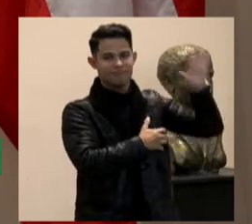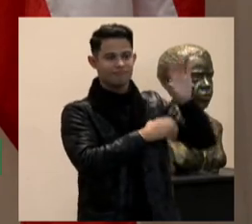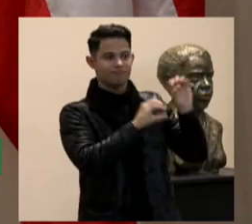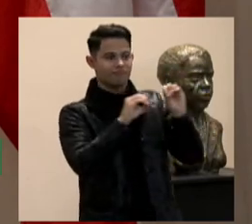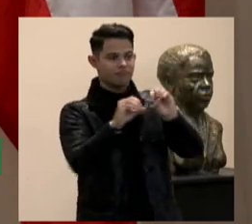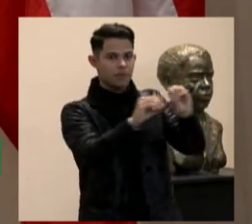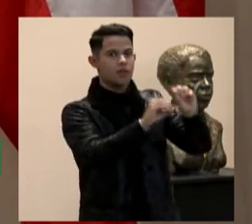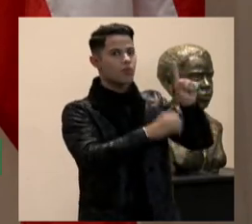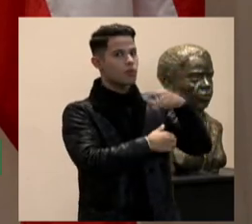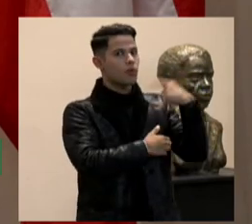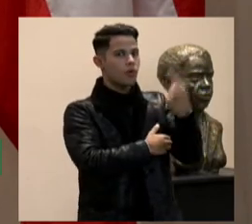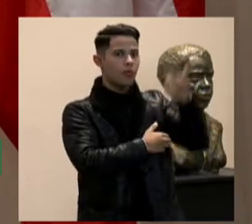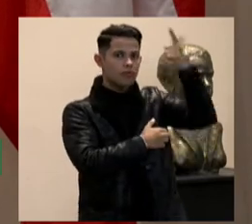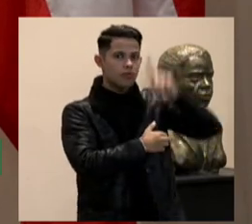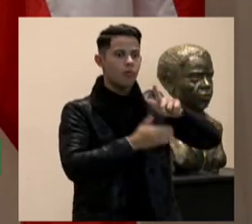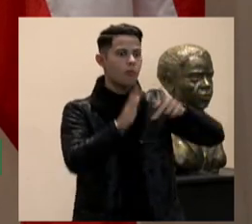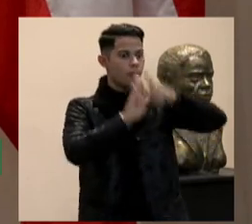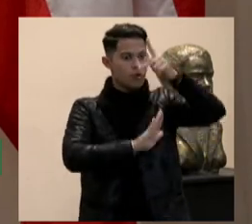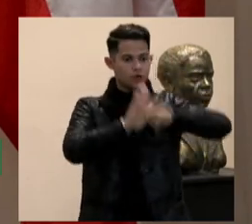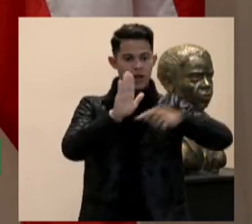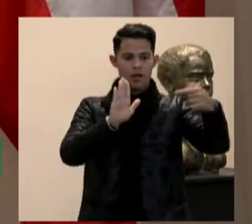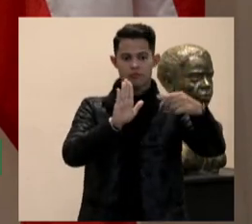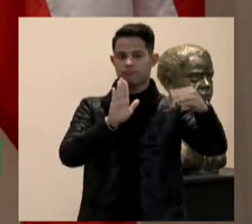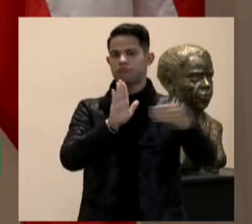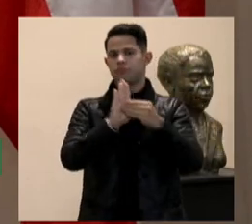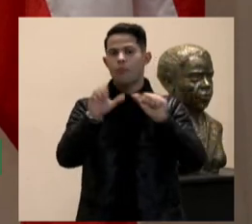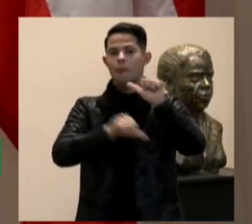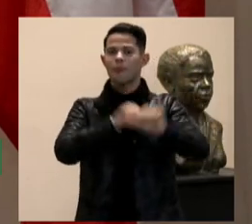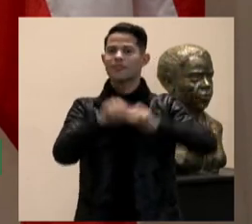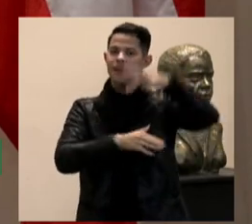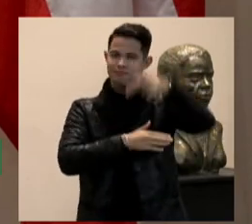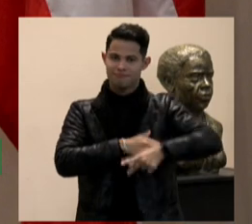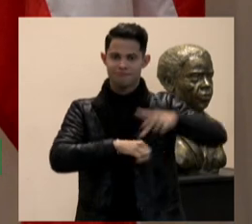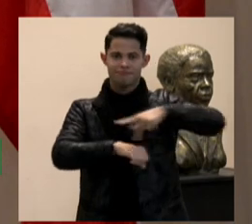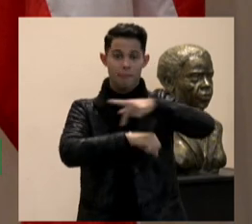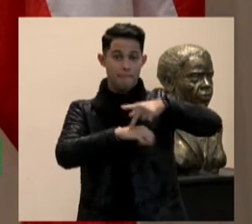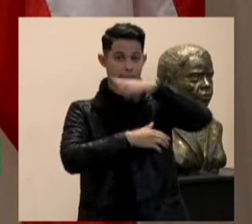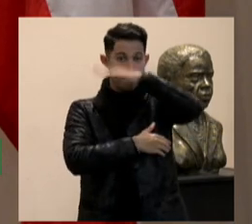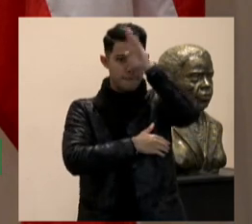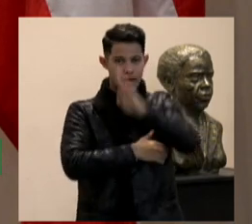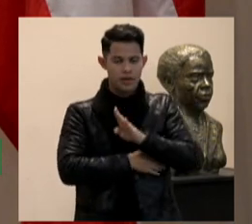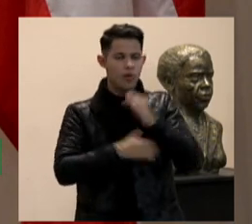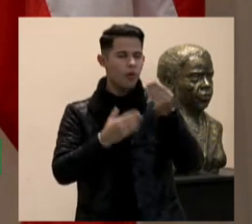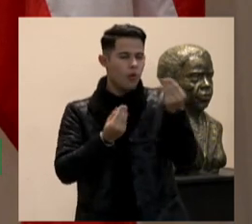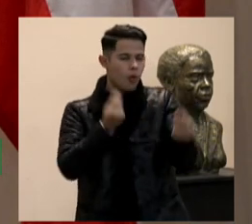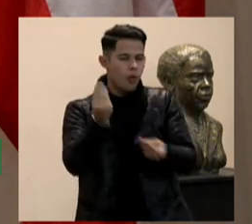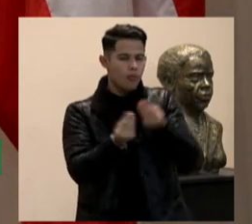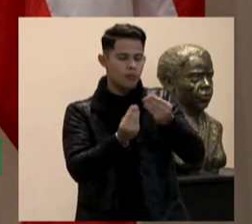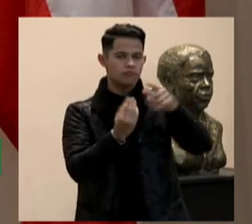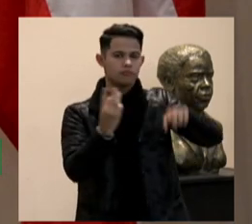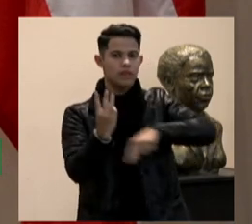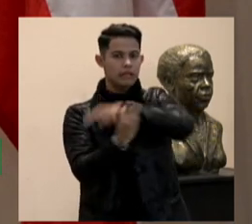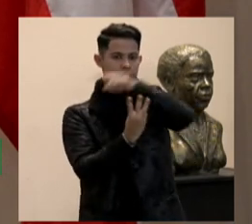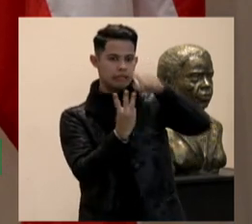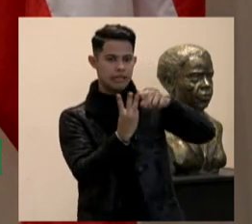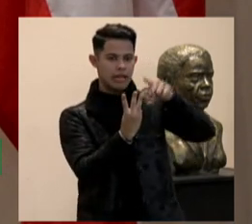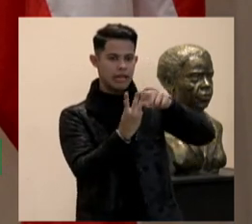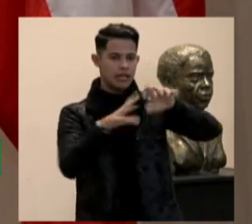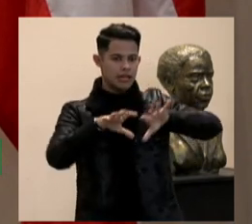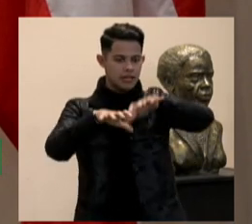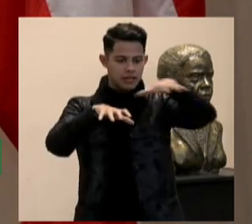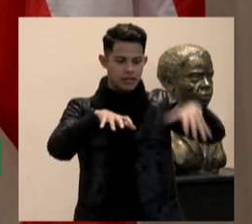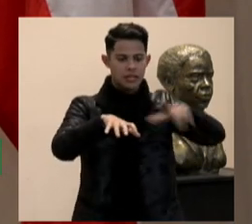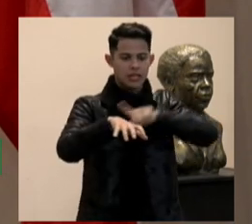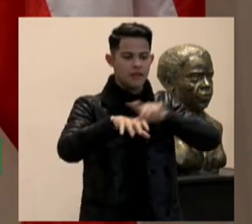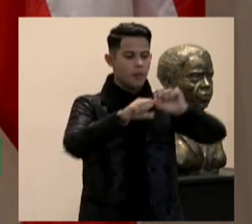virada, inclusive no projeto educacional que a gente tem do país. Bom, primeiro no eixo 3, nós tivemos uma plenária com mais